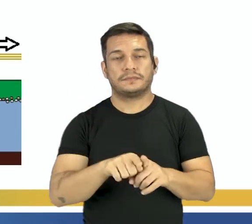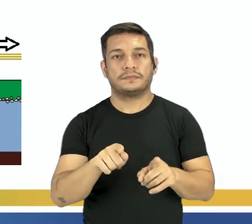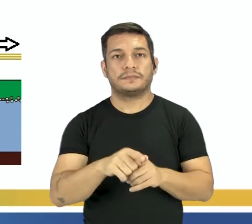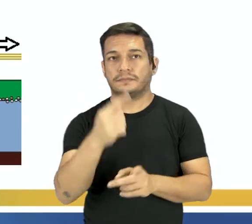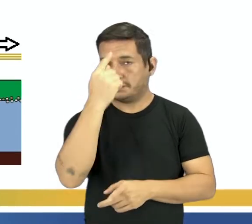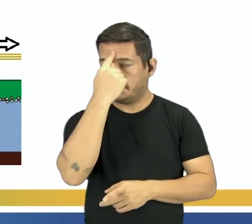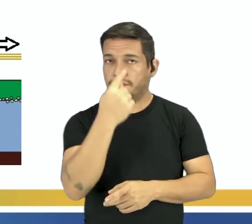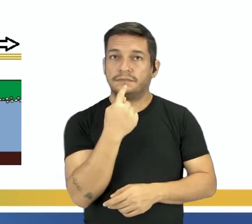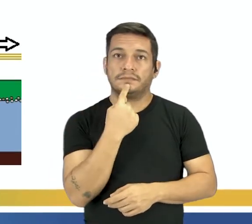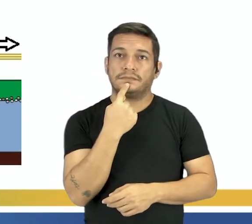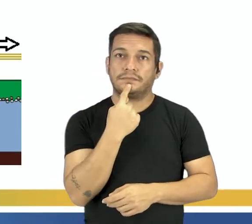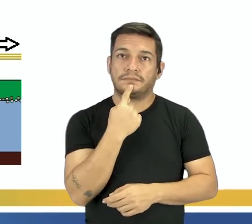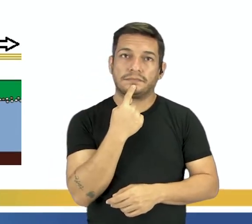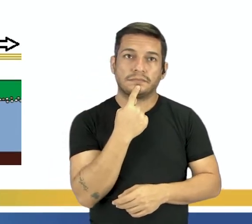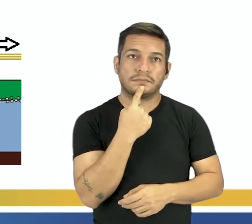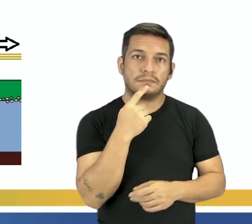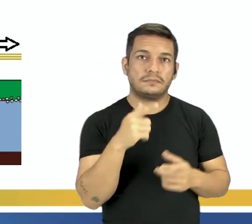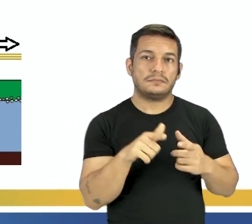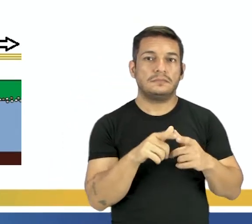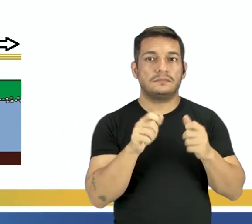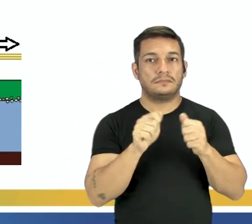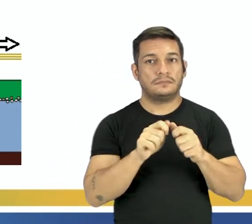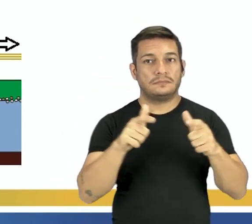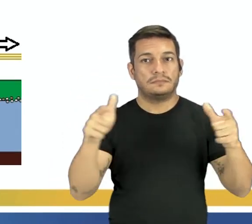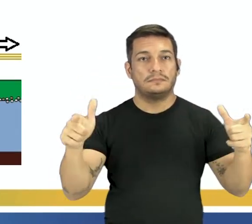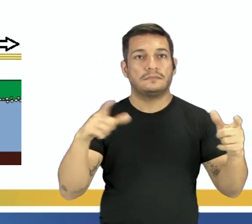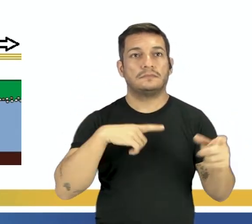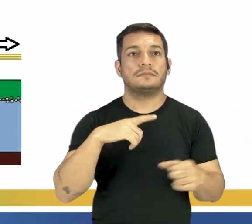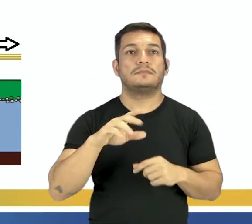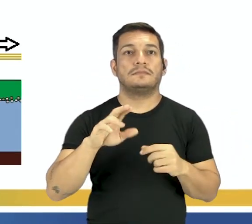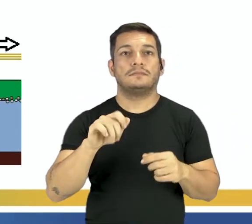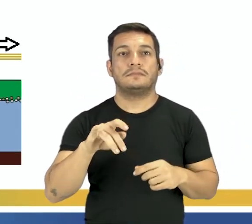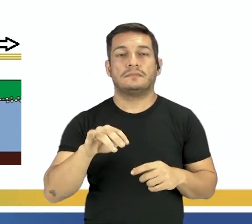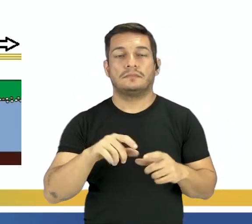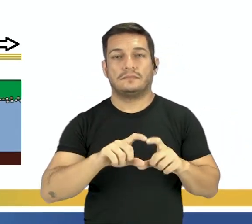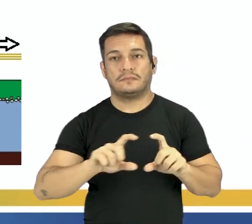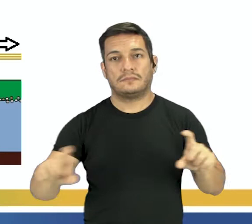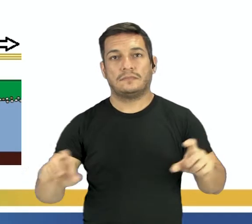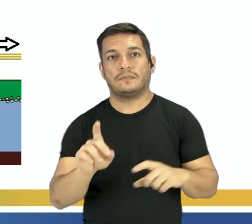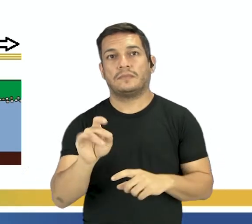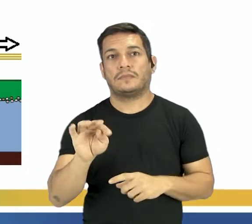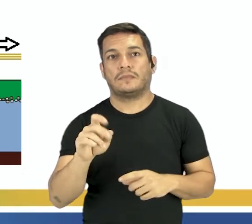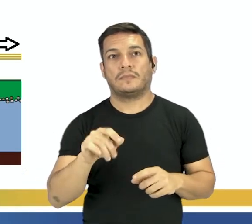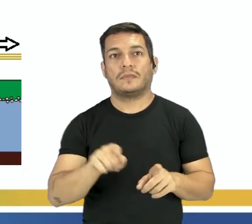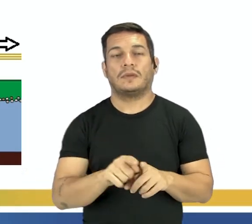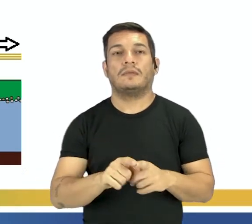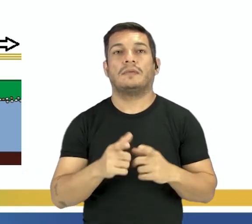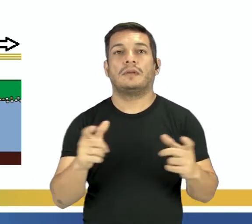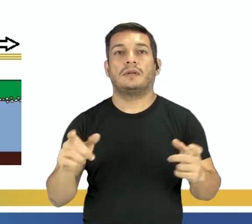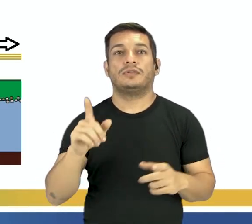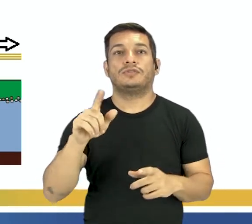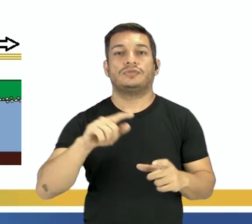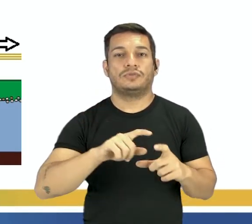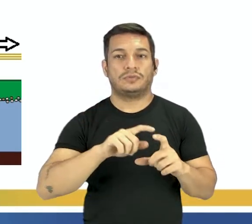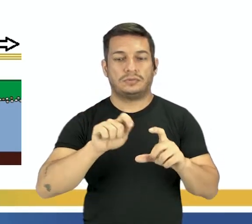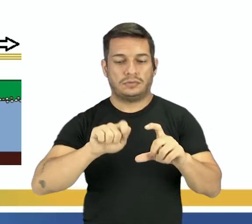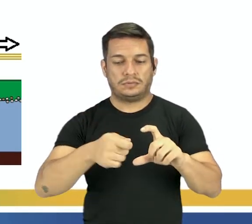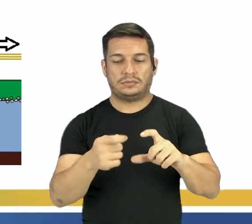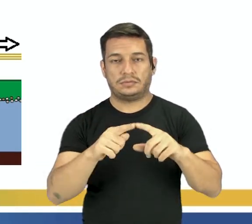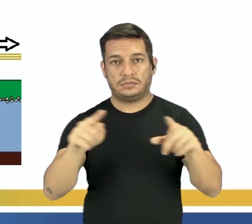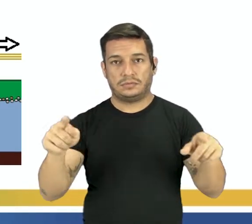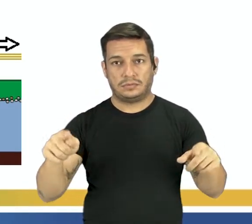imagem agora, só que mais ampliada. Tem o canal, o duto, e eu ampliei a parte do gerador, porque é aqui onde vai